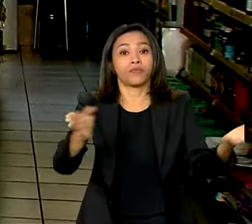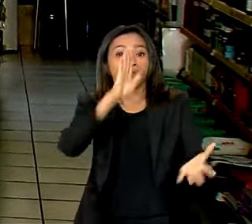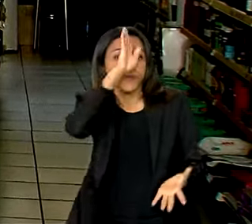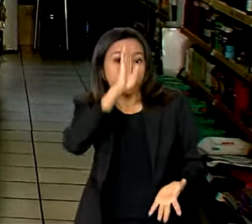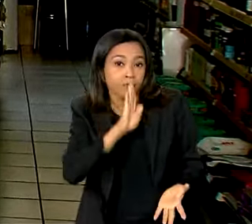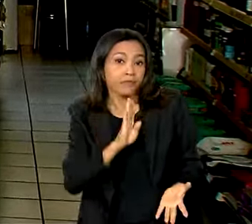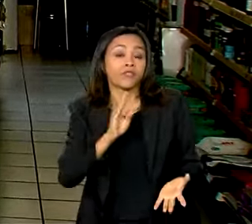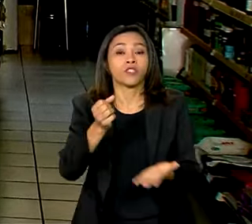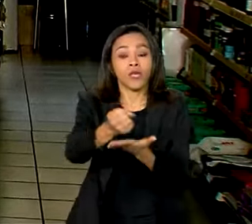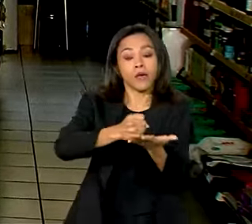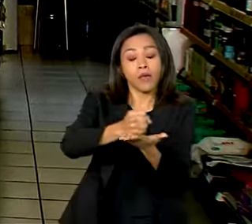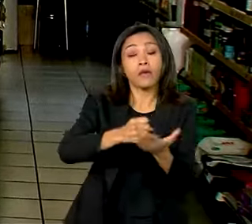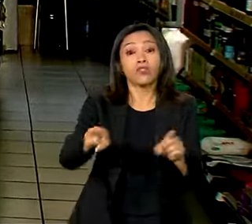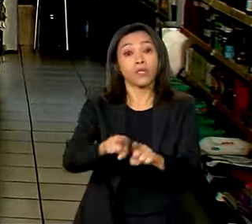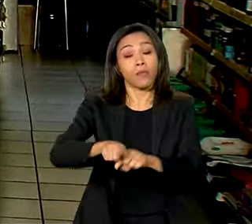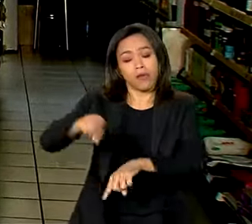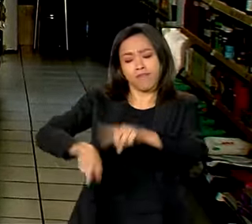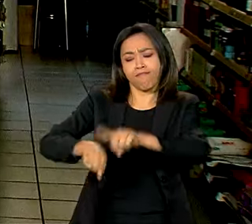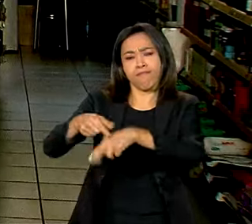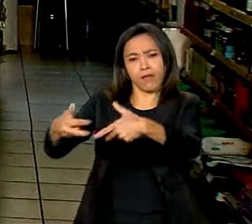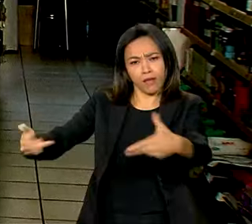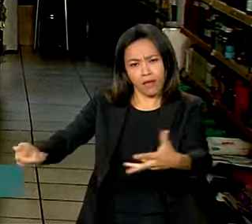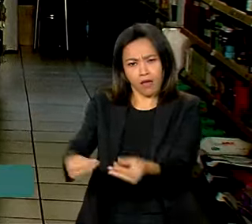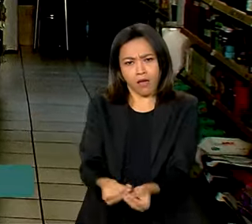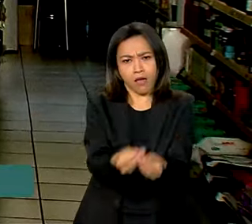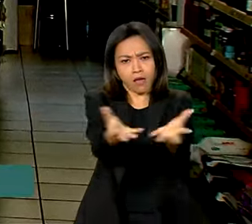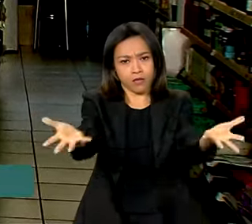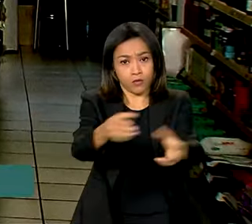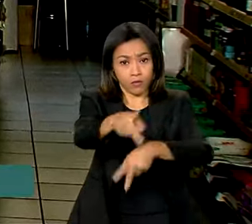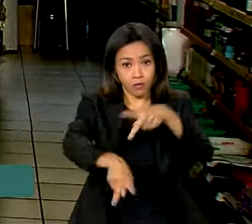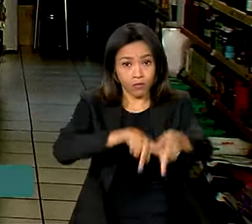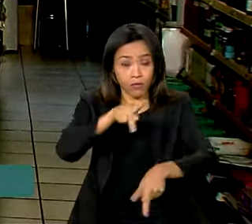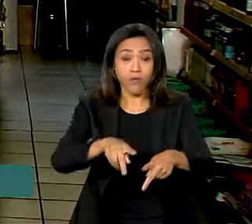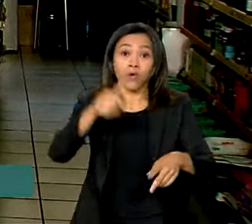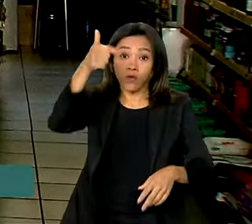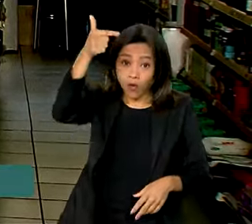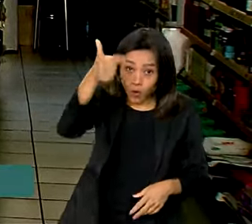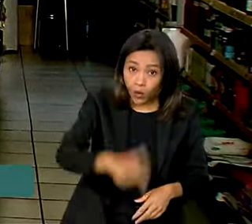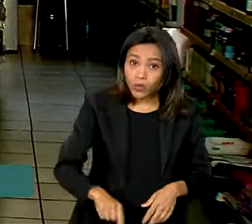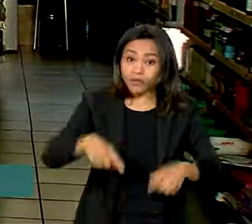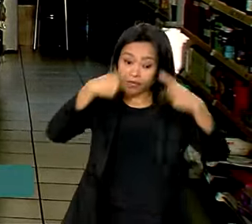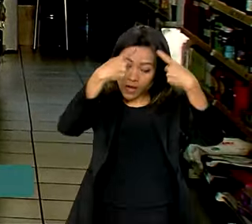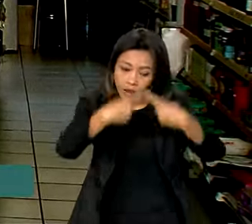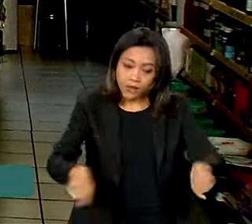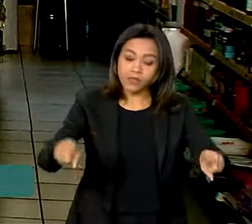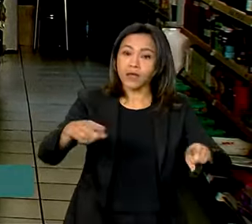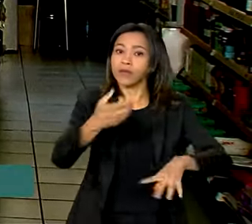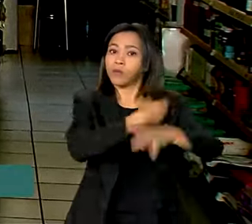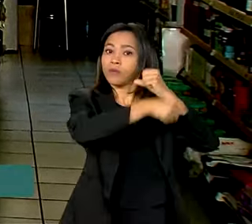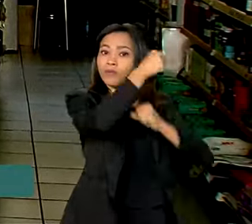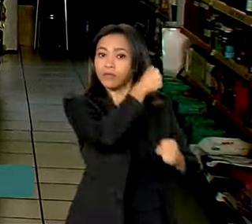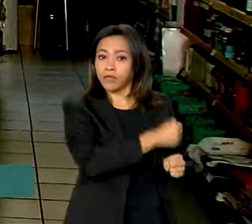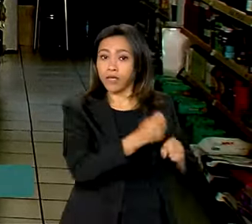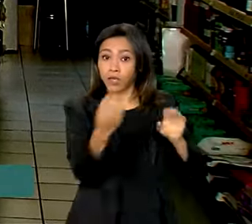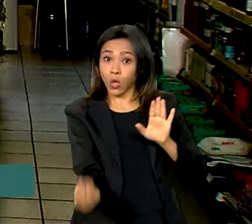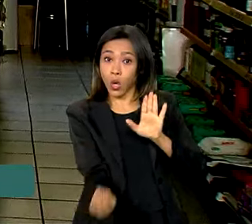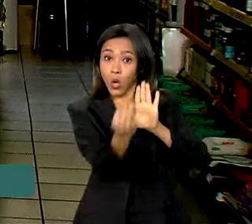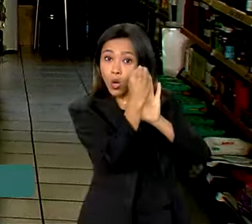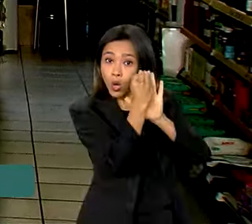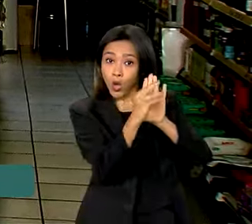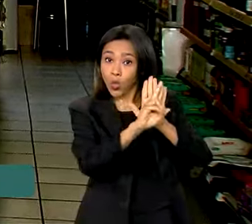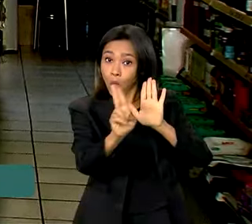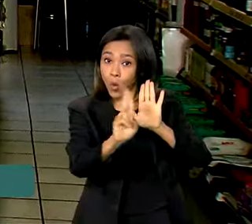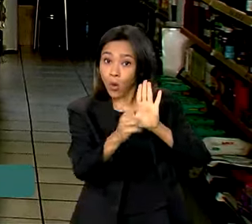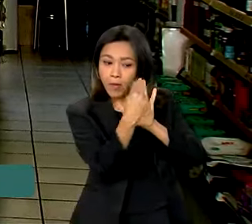insumos de saúde para a população o programa foi relançado no ano passado com a inclusão de novos